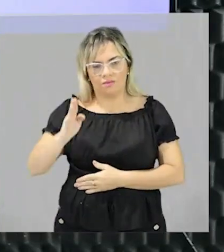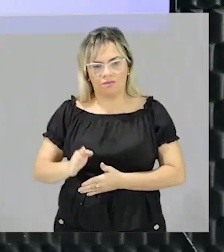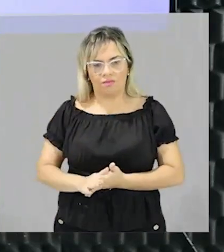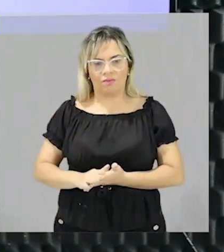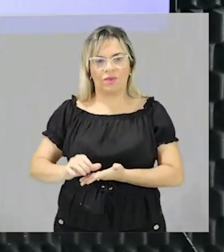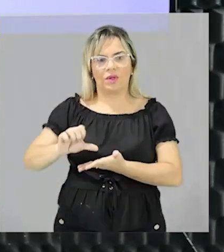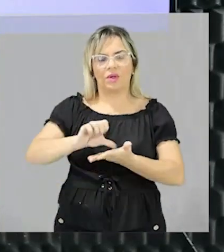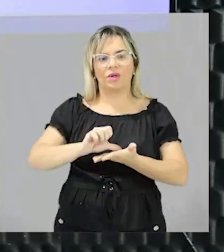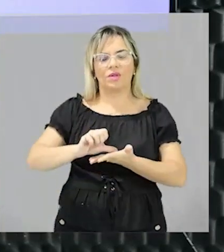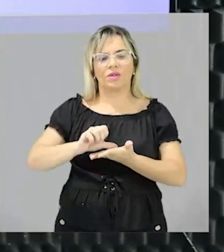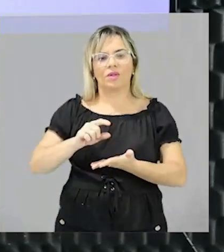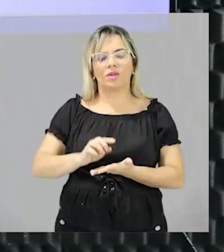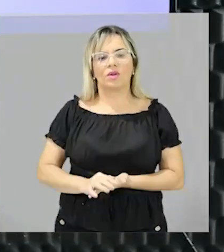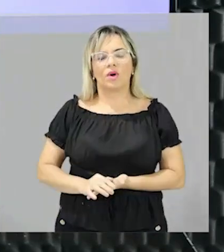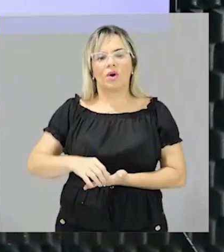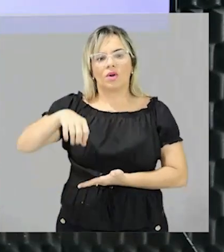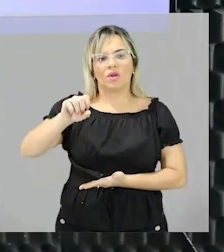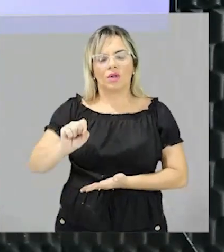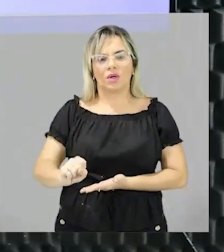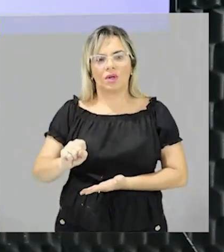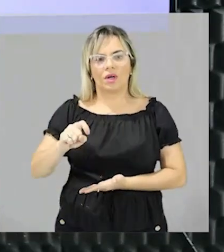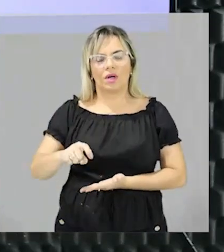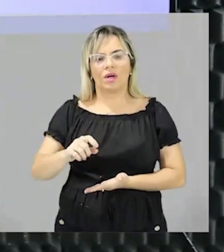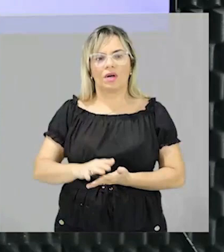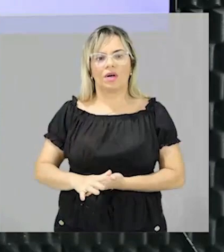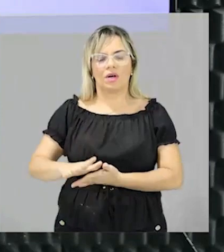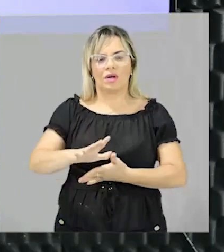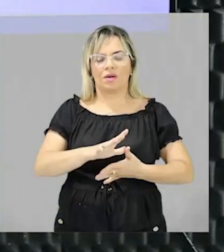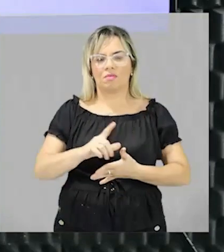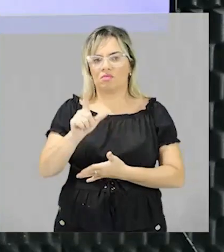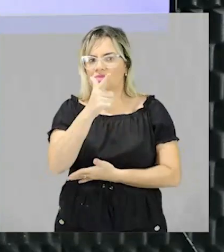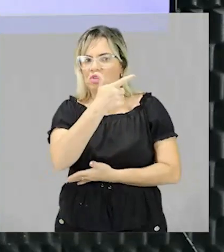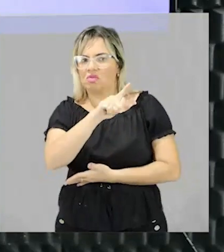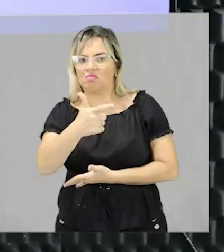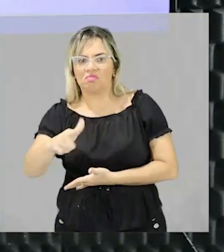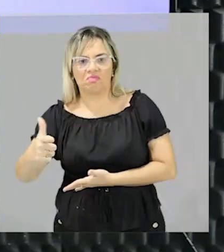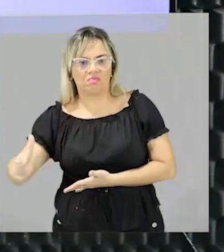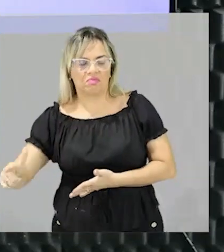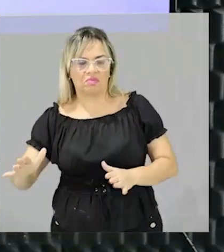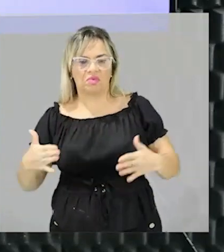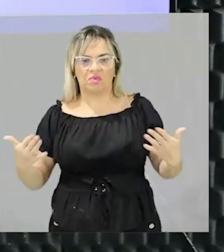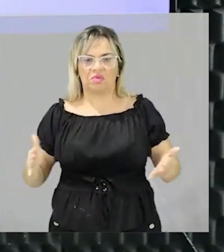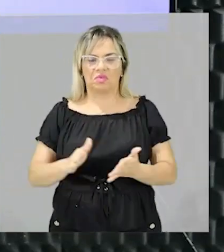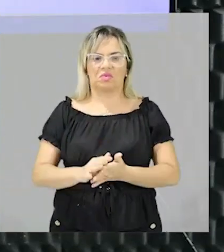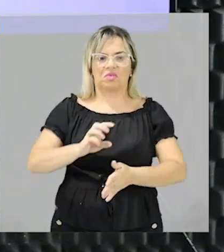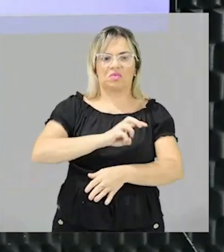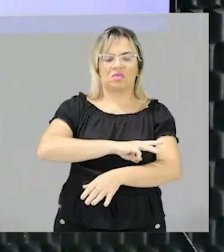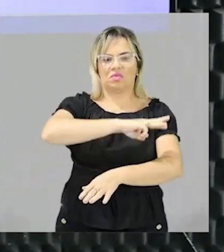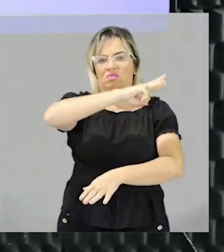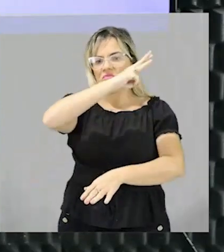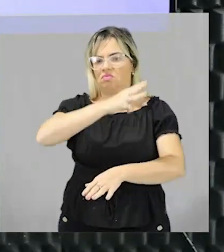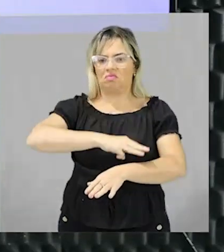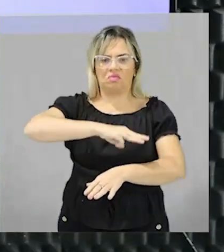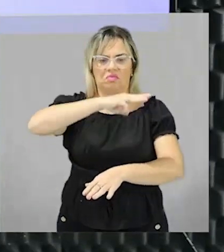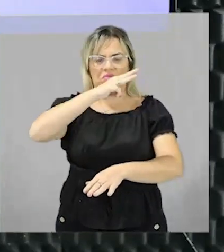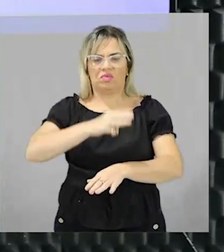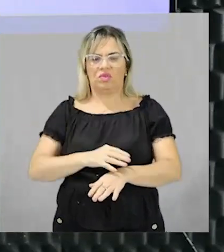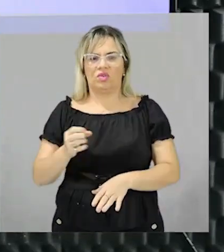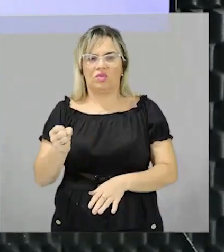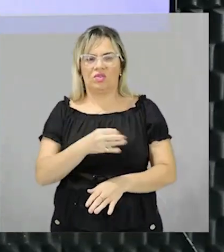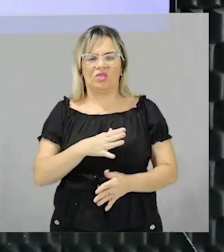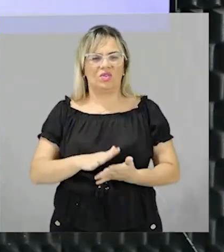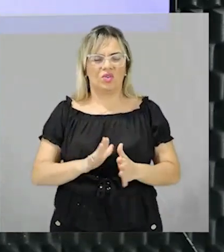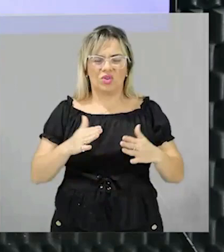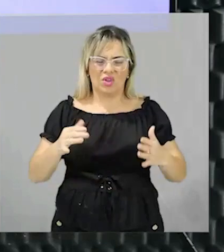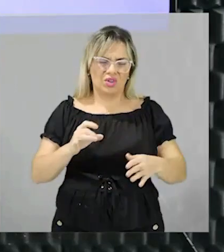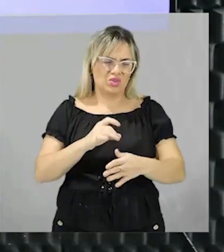placa sul-americana. Então, o Brasil não possui dobramentos modernos, montanhas recentes. O Brasil só possui ali